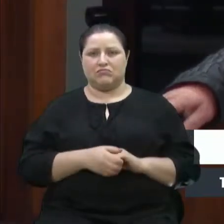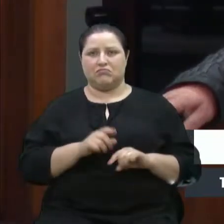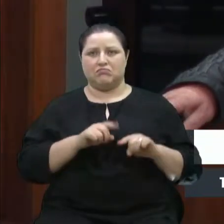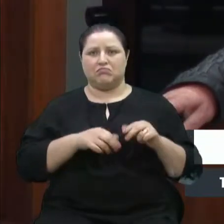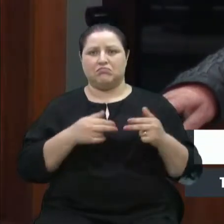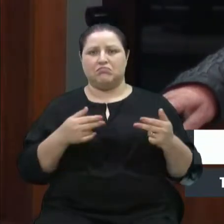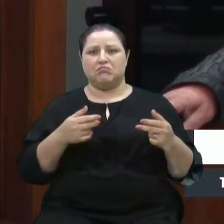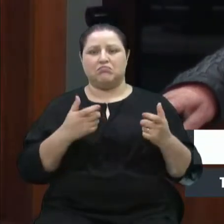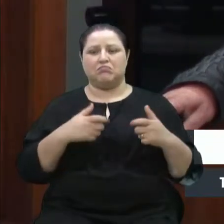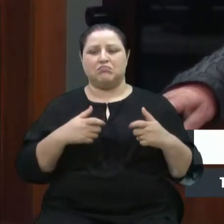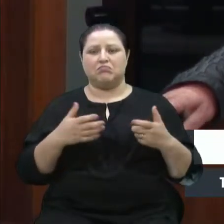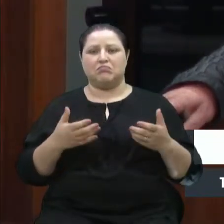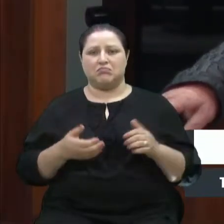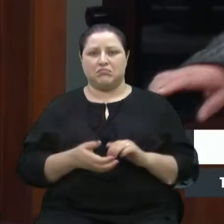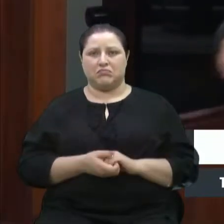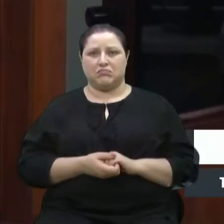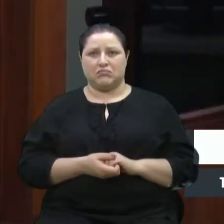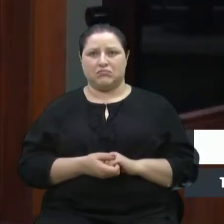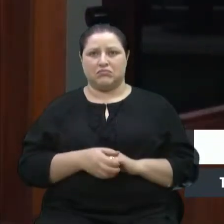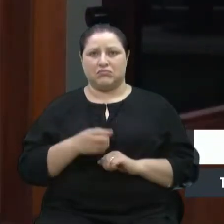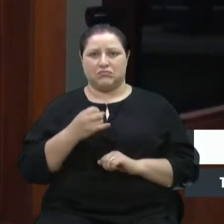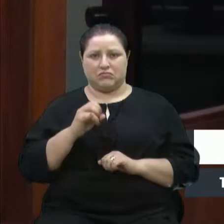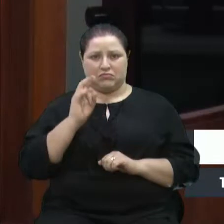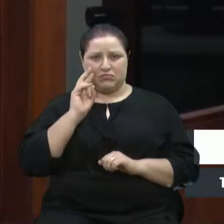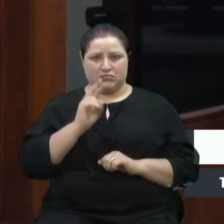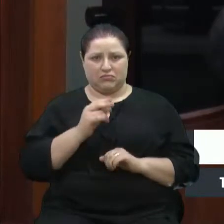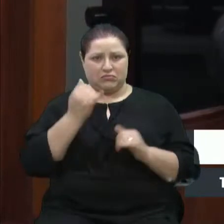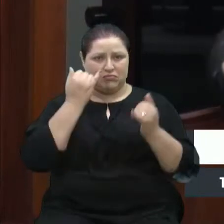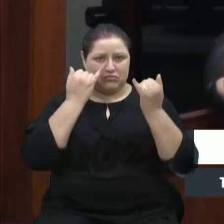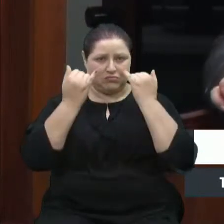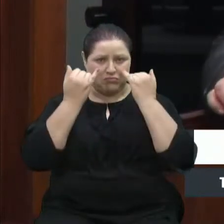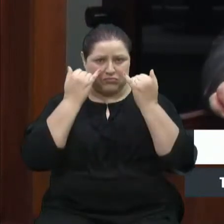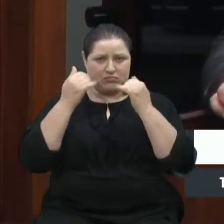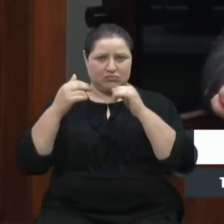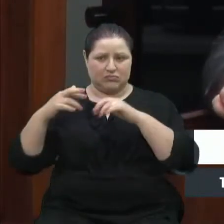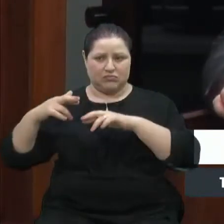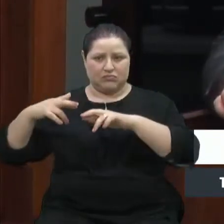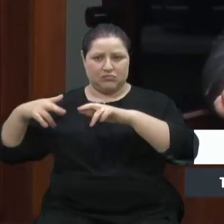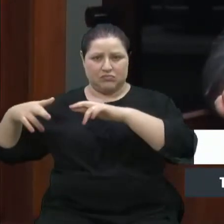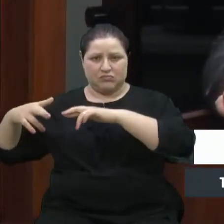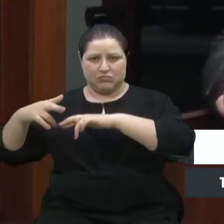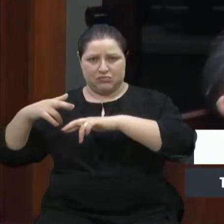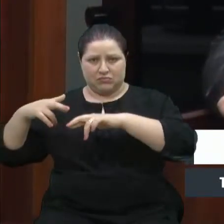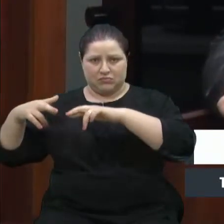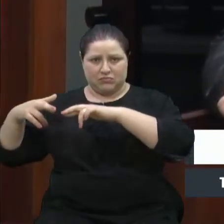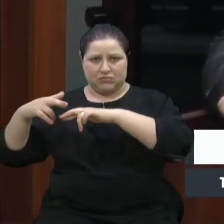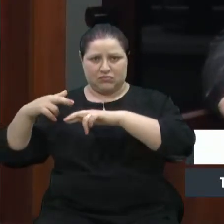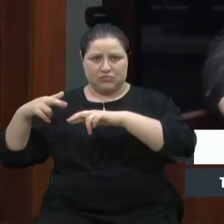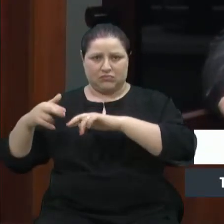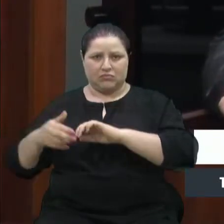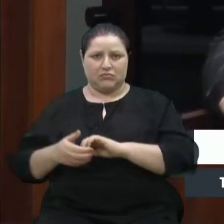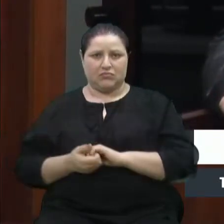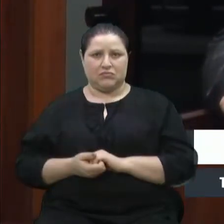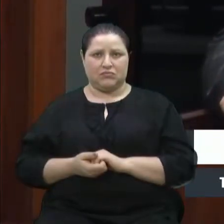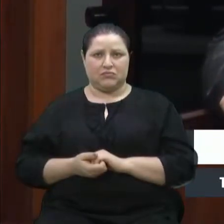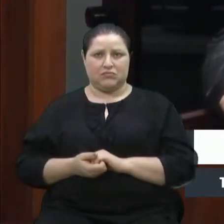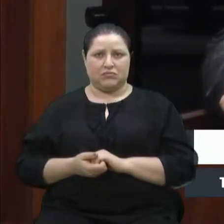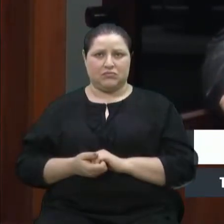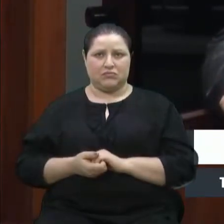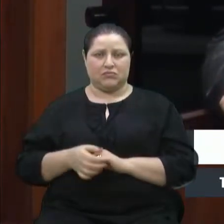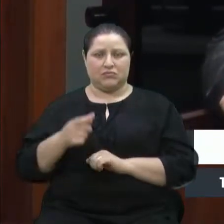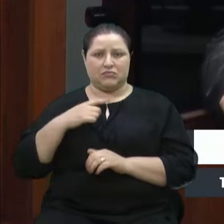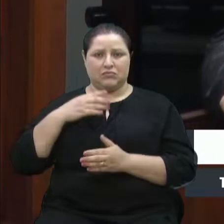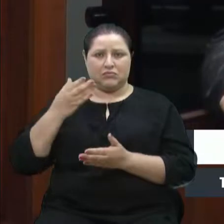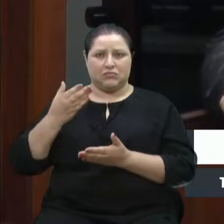onde se a gente for ver os dados aqui da região daqui da região as